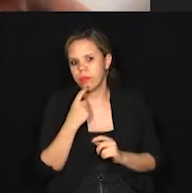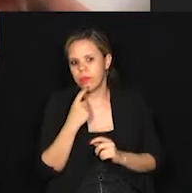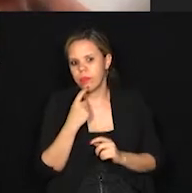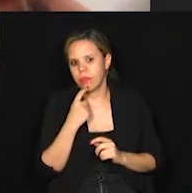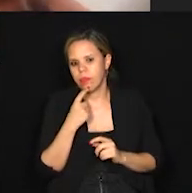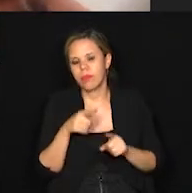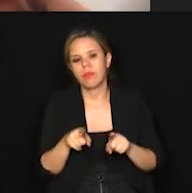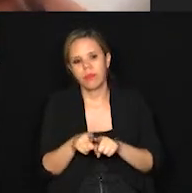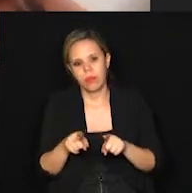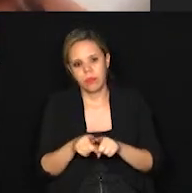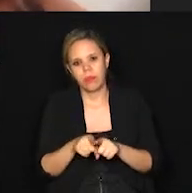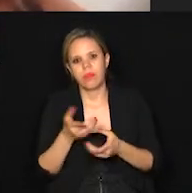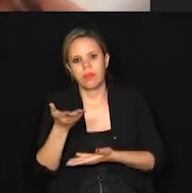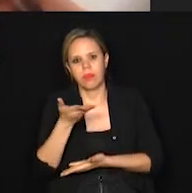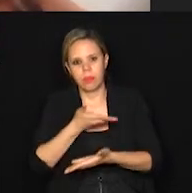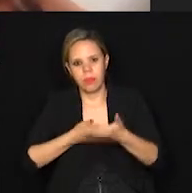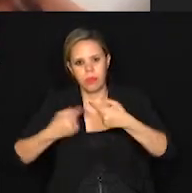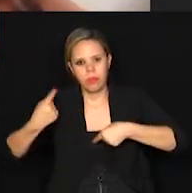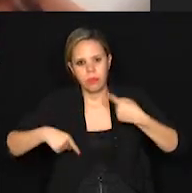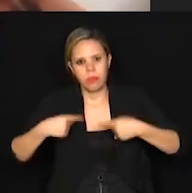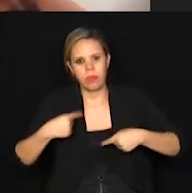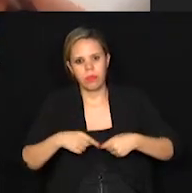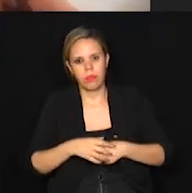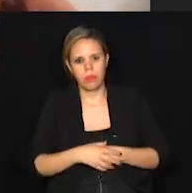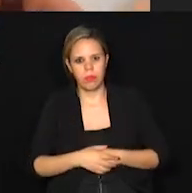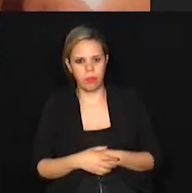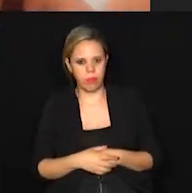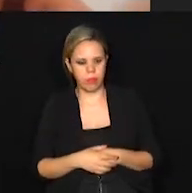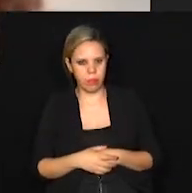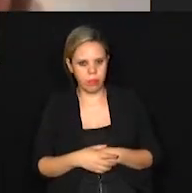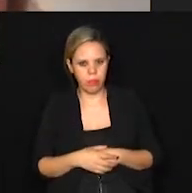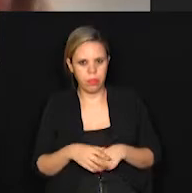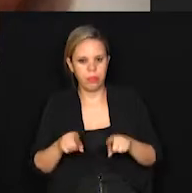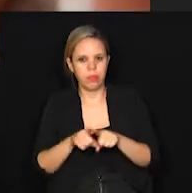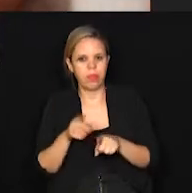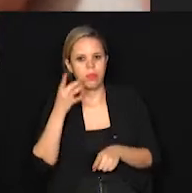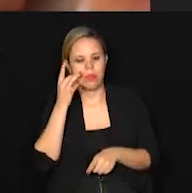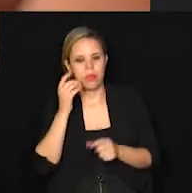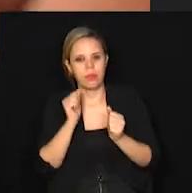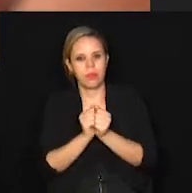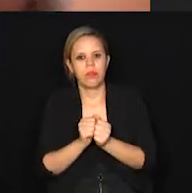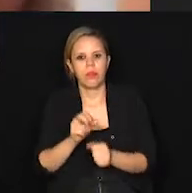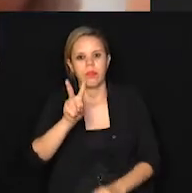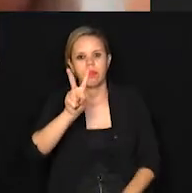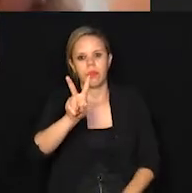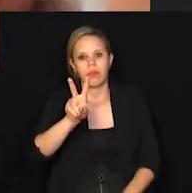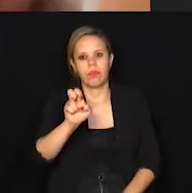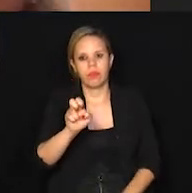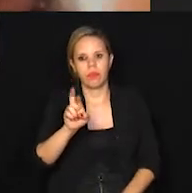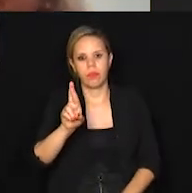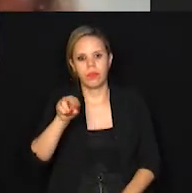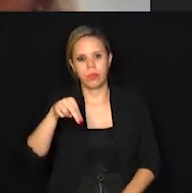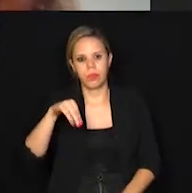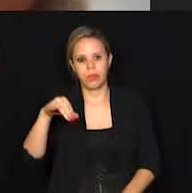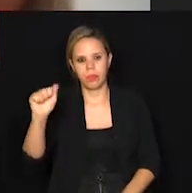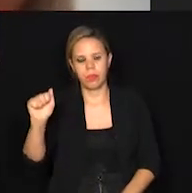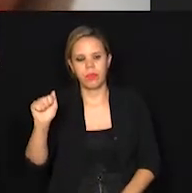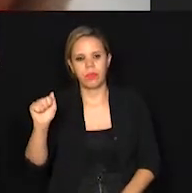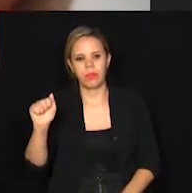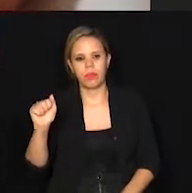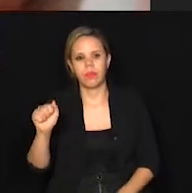que também estão envolvidas nesse debate. Também está presente com a gente a Verônica Moraes, que representa aqui